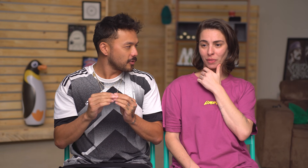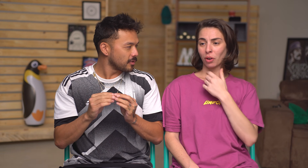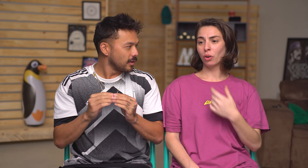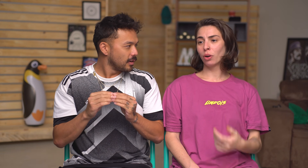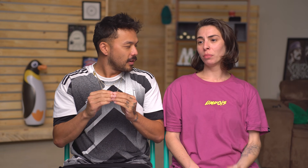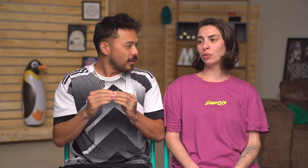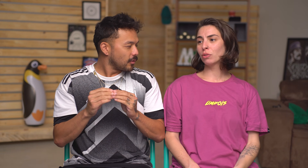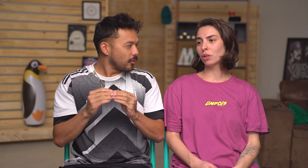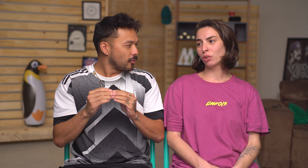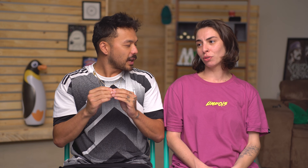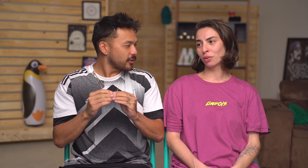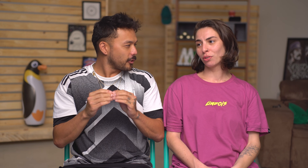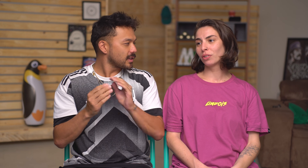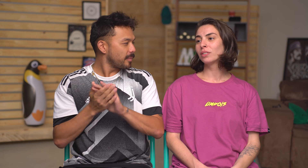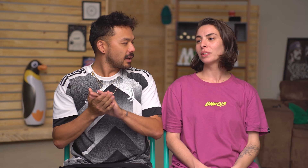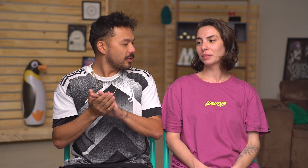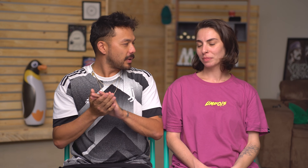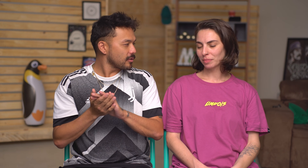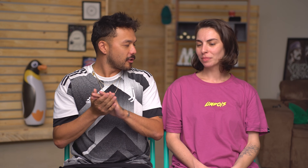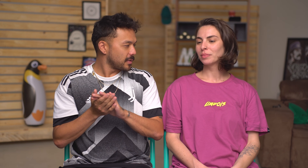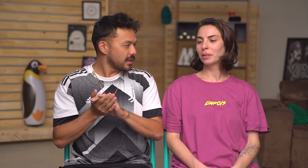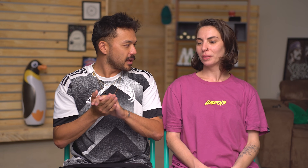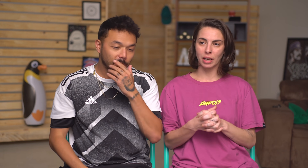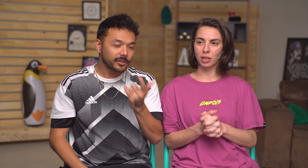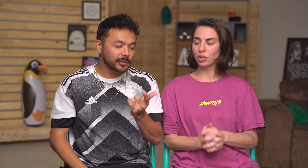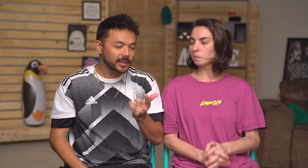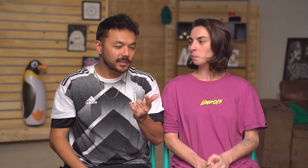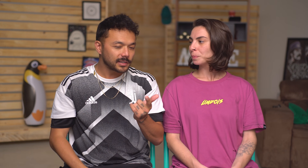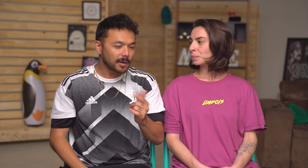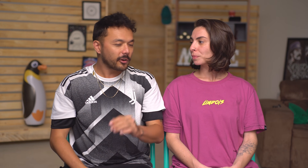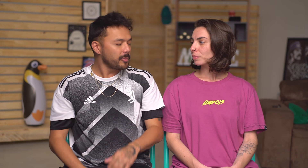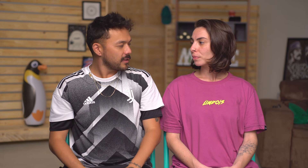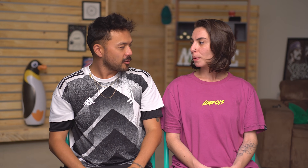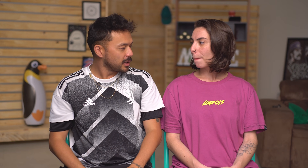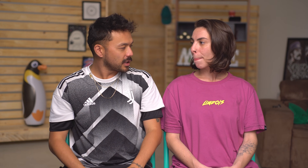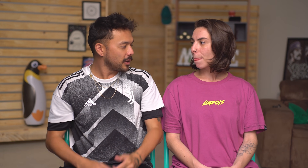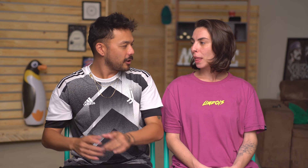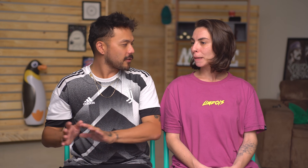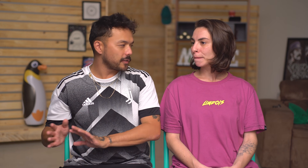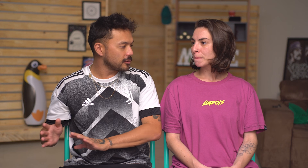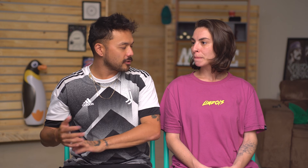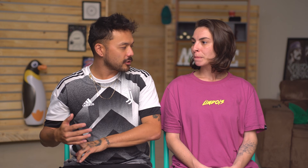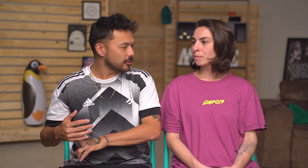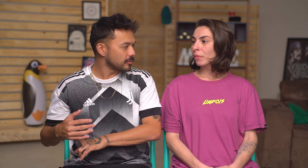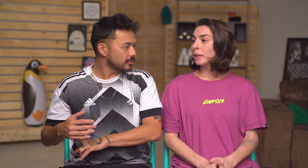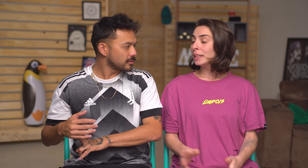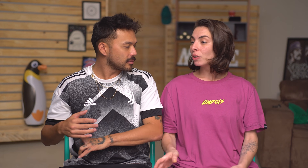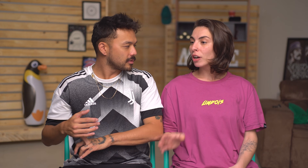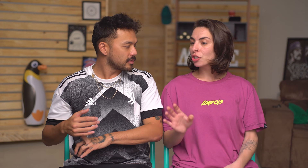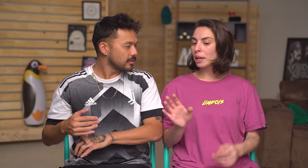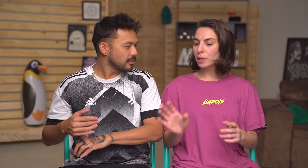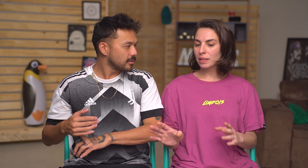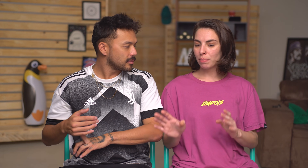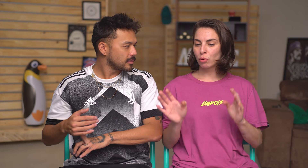como... Oh, mudou o cachorro. O cachorro está para os homens, né? Que é uma coisa que eu não entendi. A maconha é uma invenção humana também, ou ele só falando isso do cachorro?